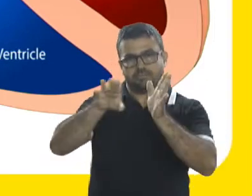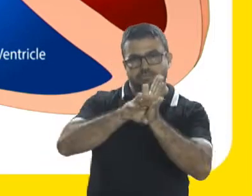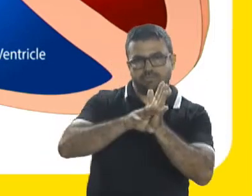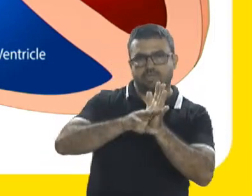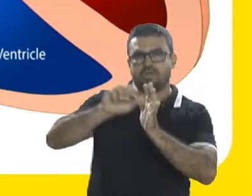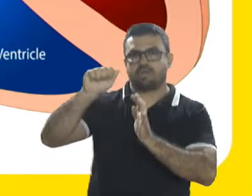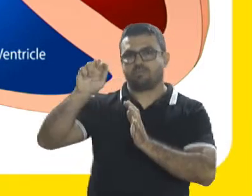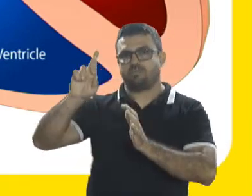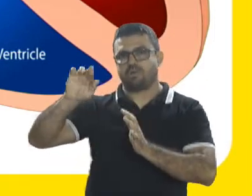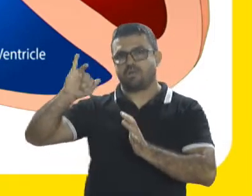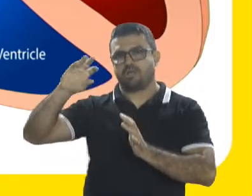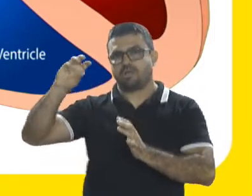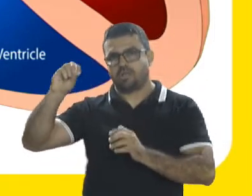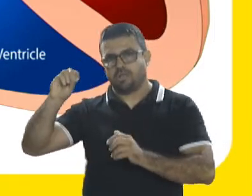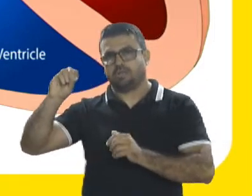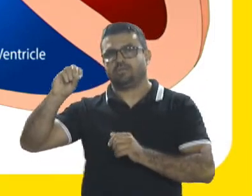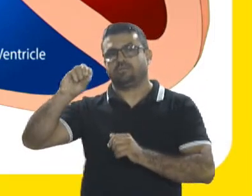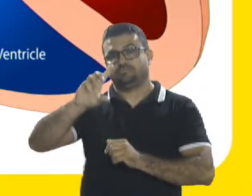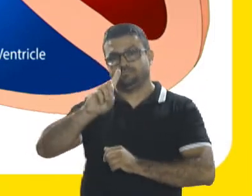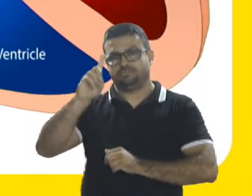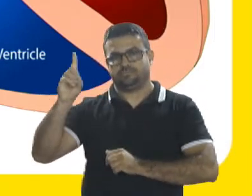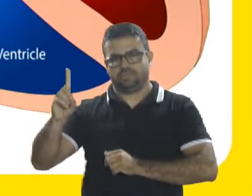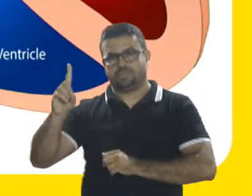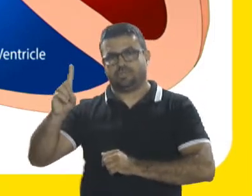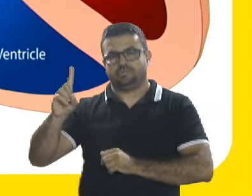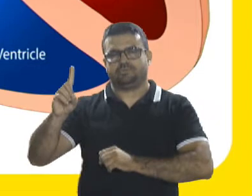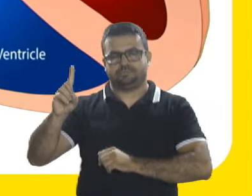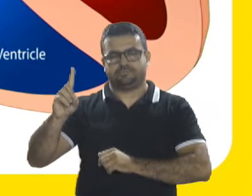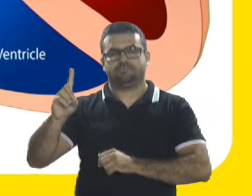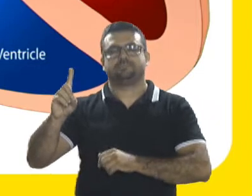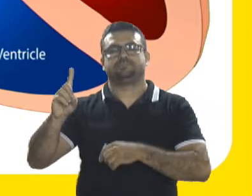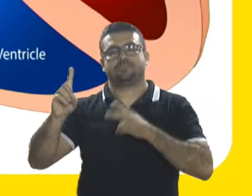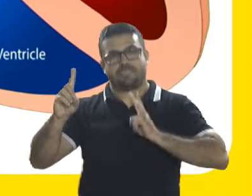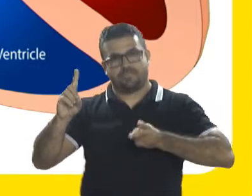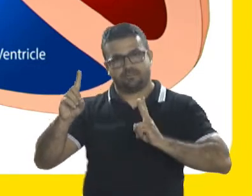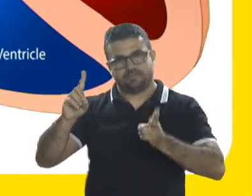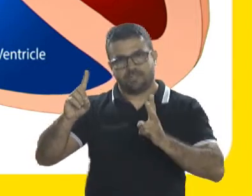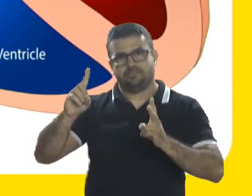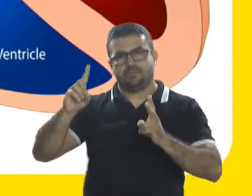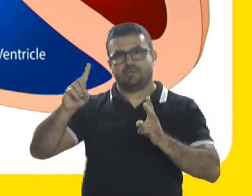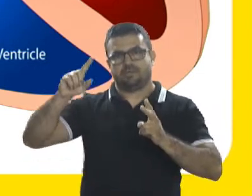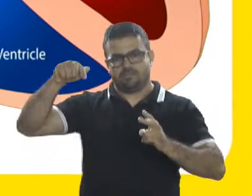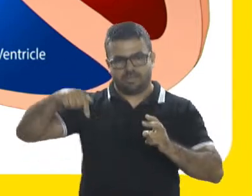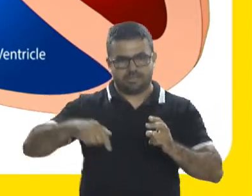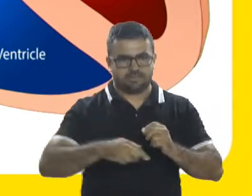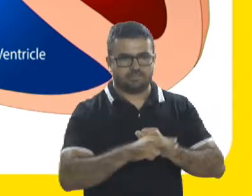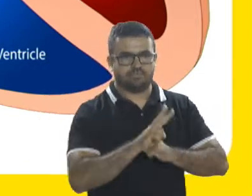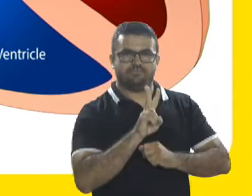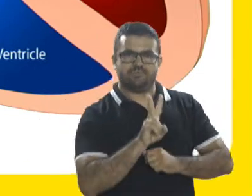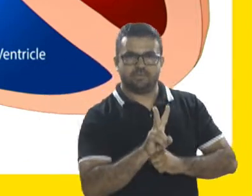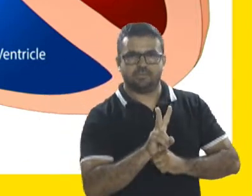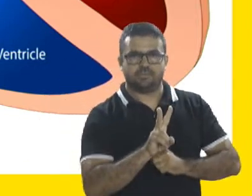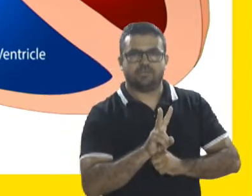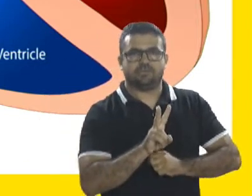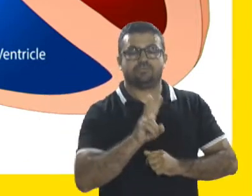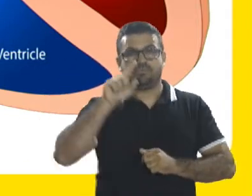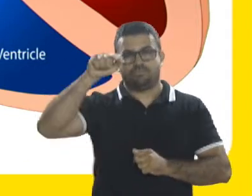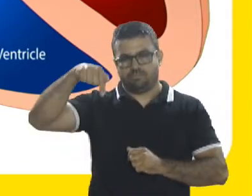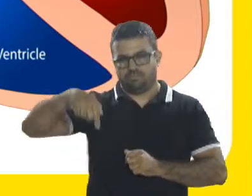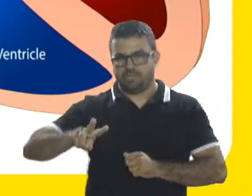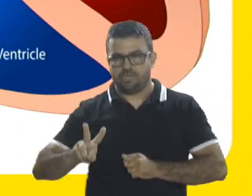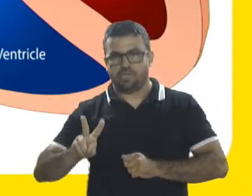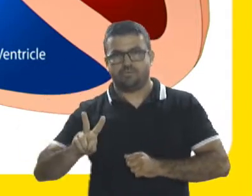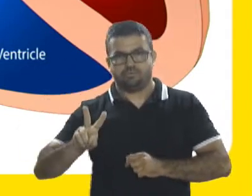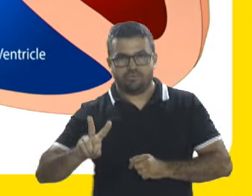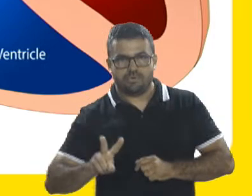vir pobre de oxigênio do corpo, pelo átrio direito, vai passar para o ventrículo direito e vai ser levado aos